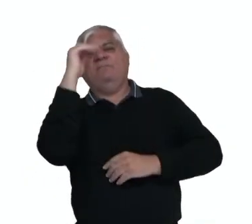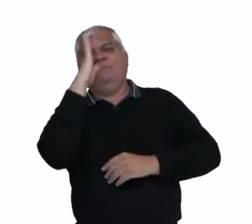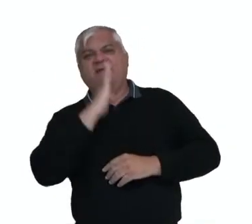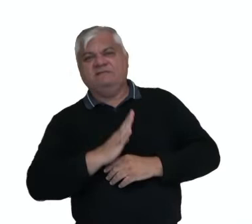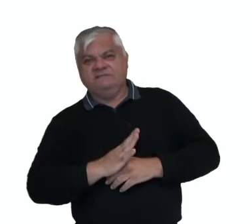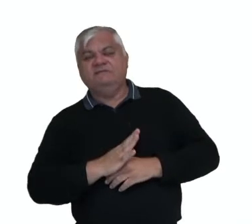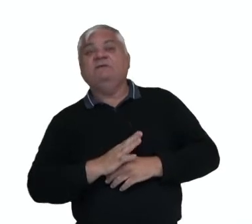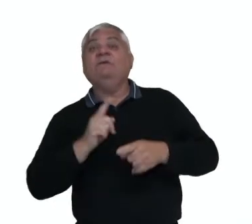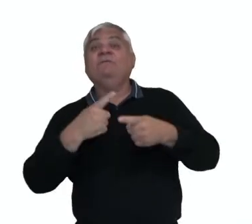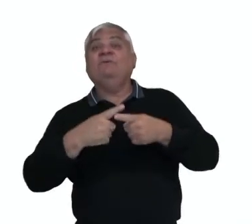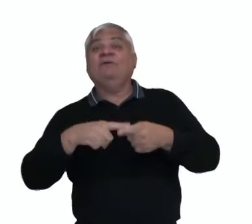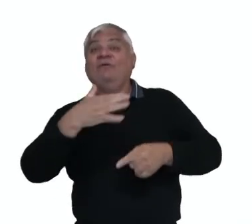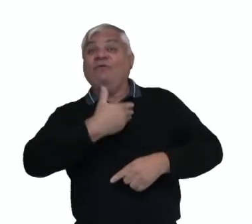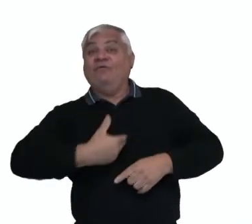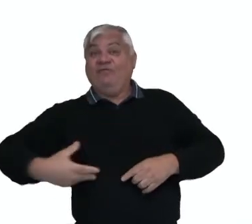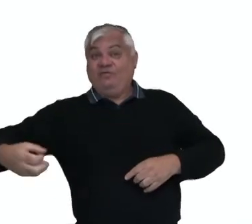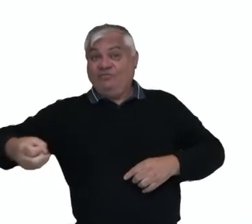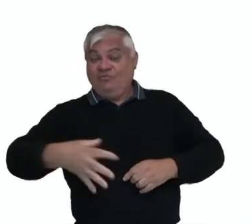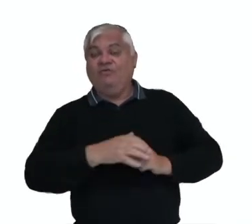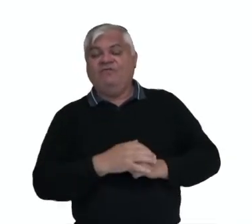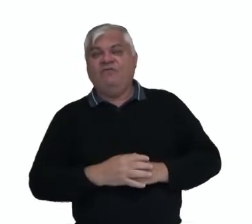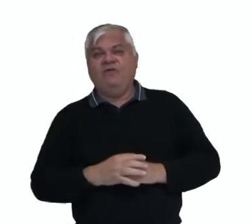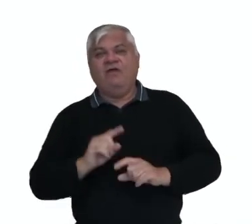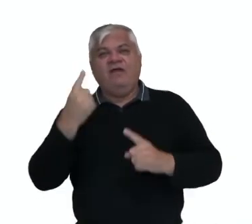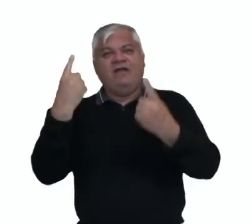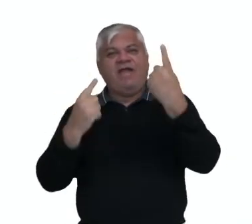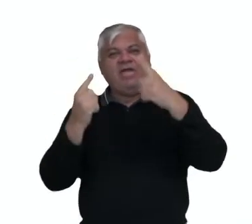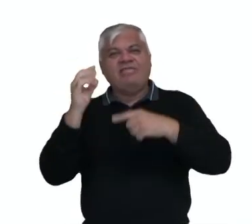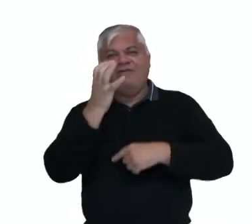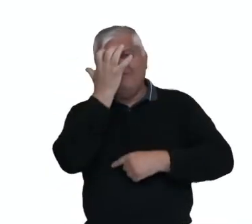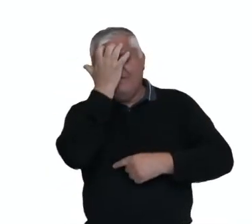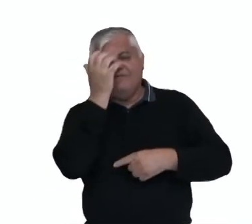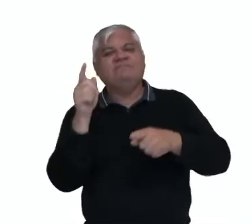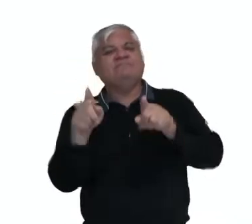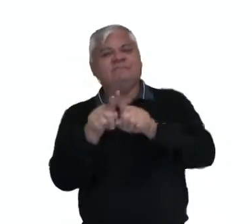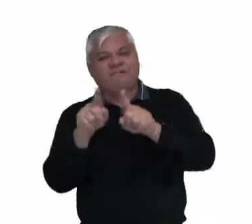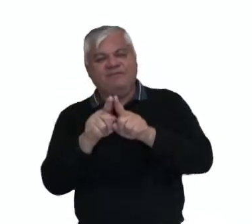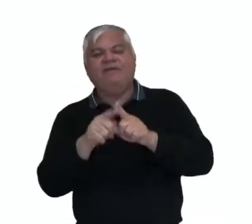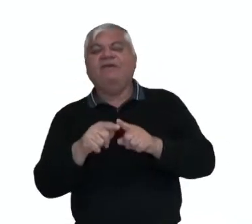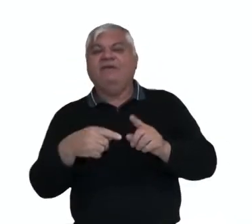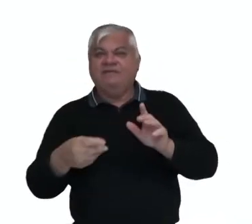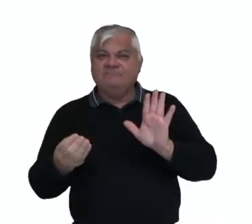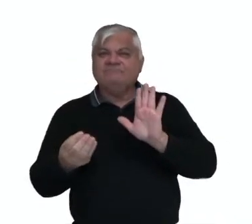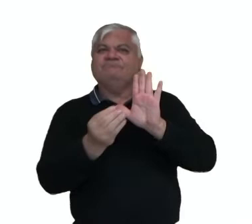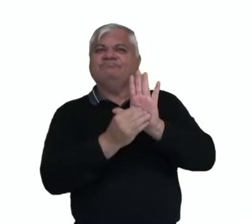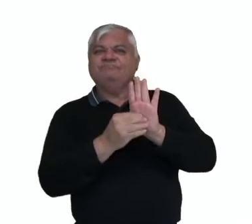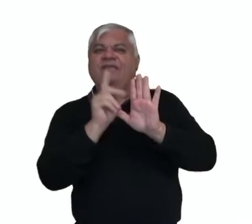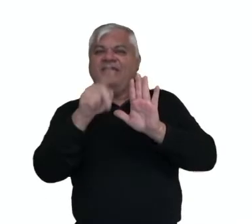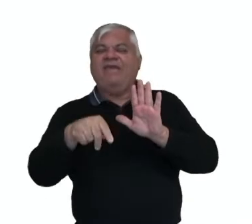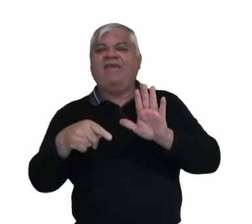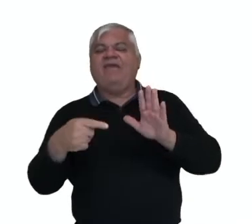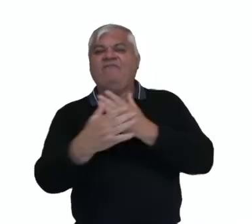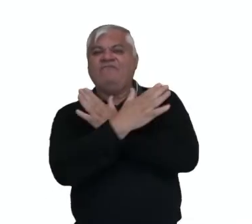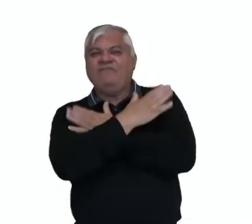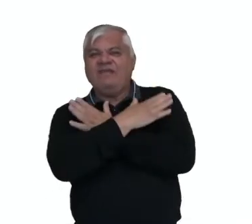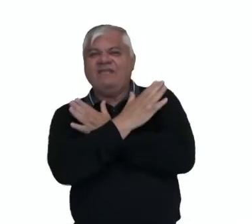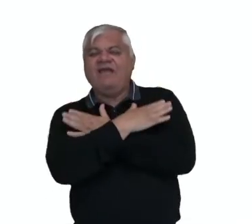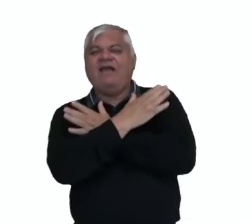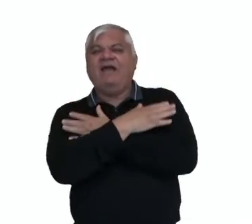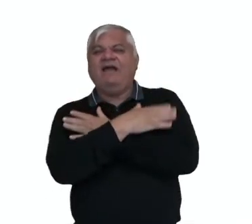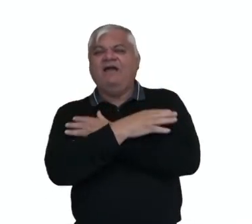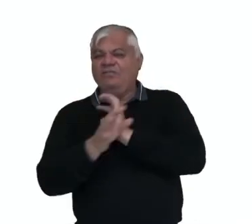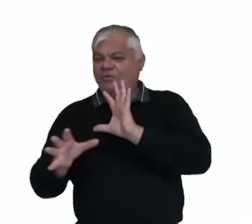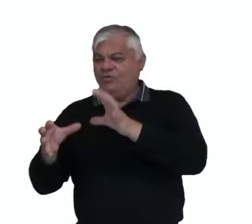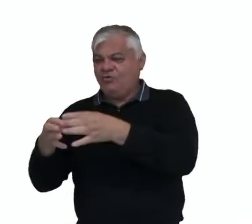Estado Novo. A gente vai ver que o Carnaval Carioca ele vai entrar para o calendário turístico da capital. As escolas de samba,